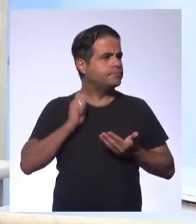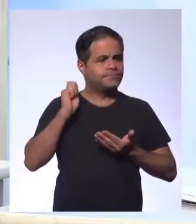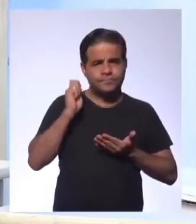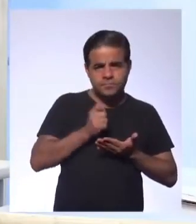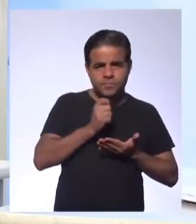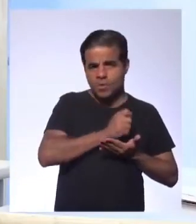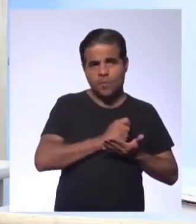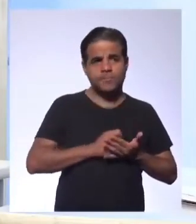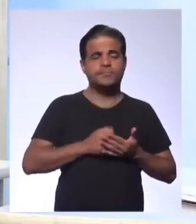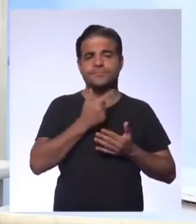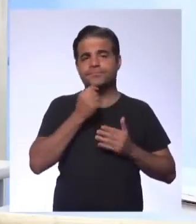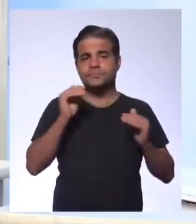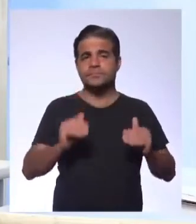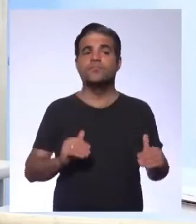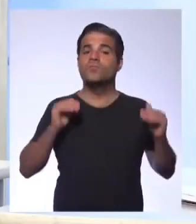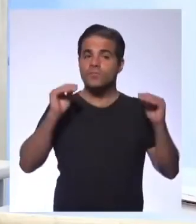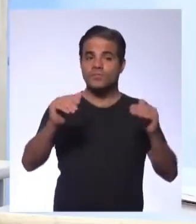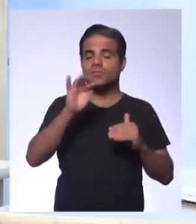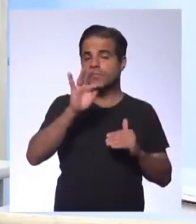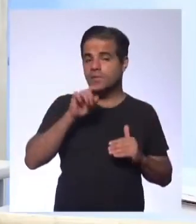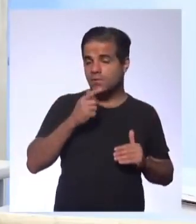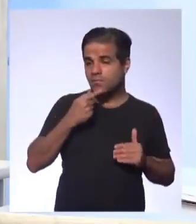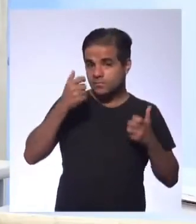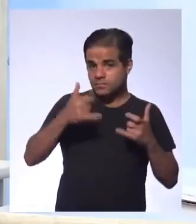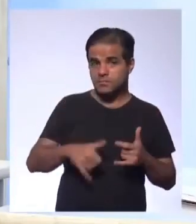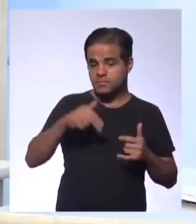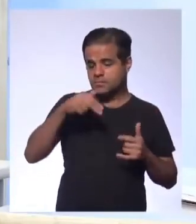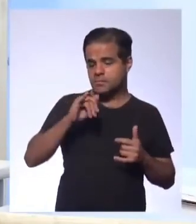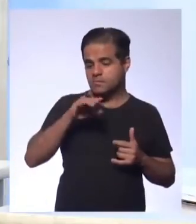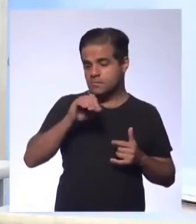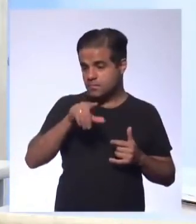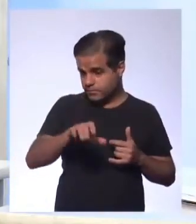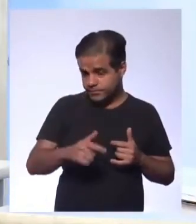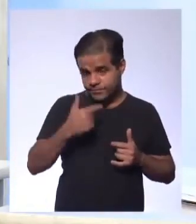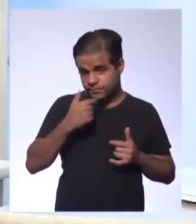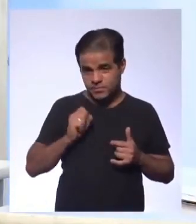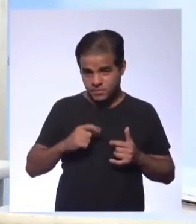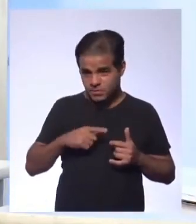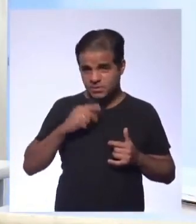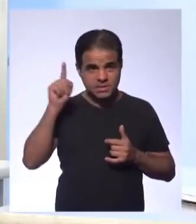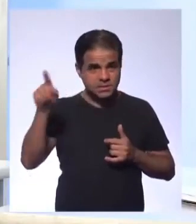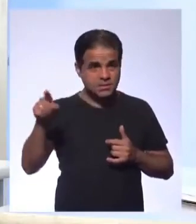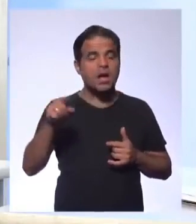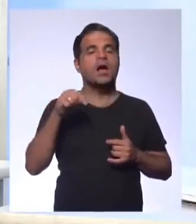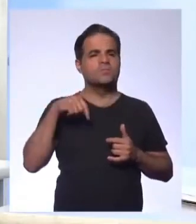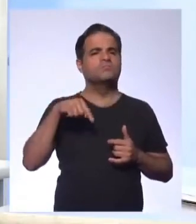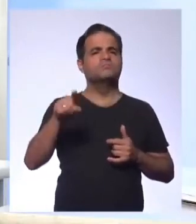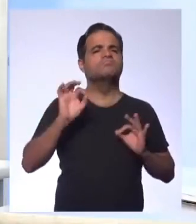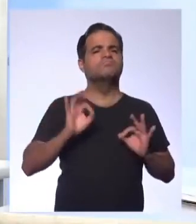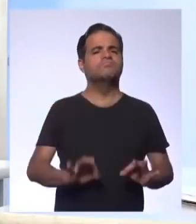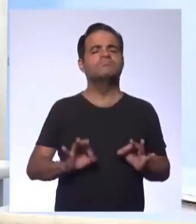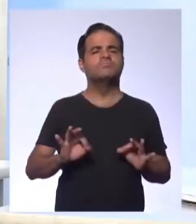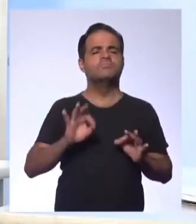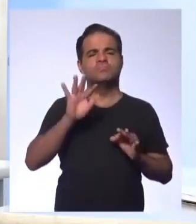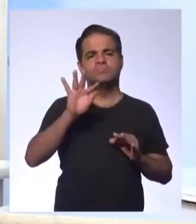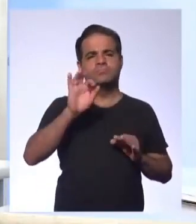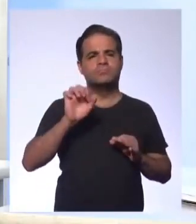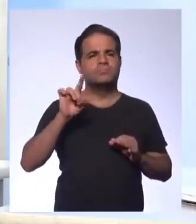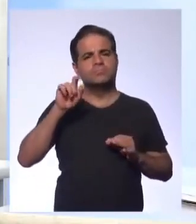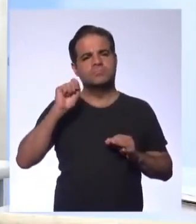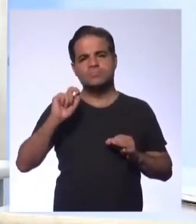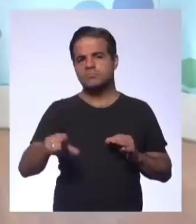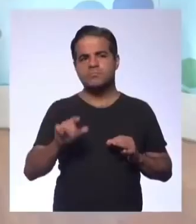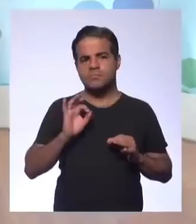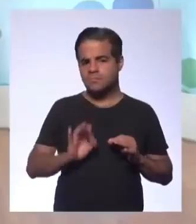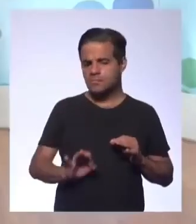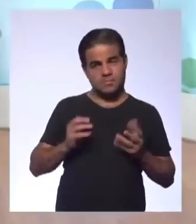o senhor feudal. E a Nicole disse que se ela estivesse lá no feudalismo, ela seria um senhor feudal, certo? Não